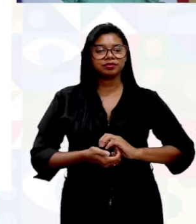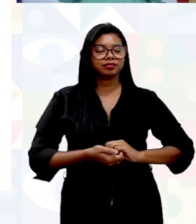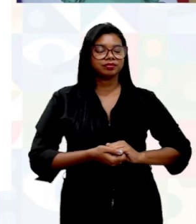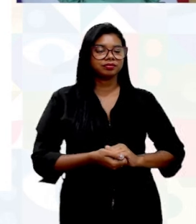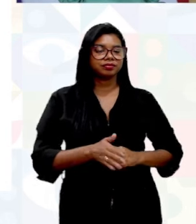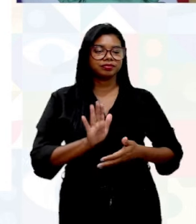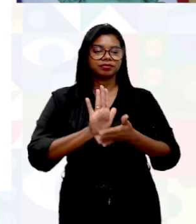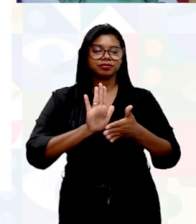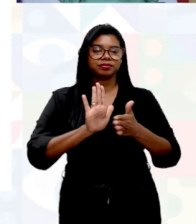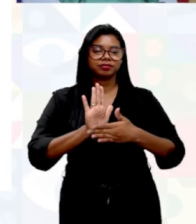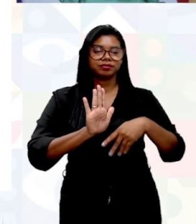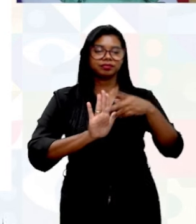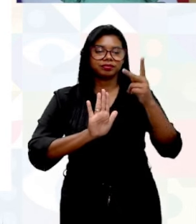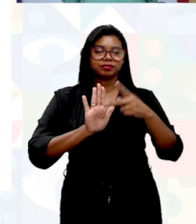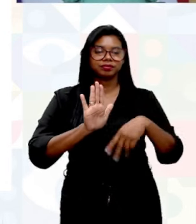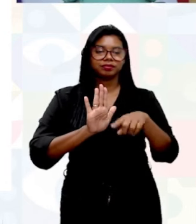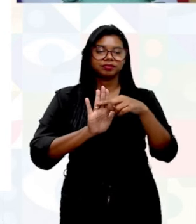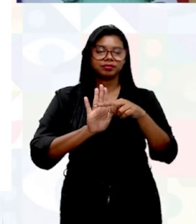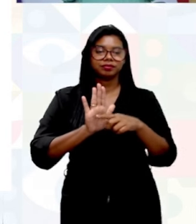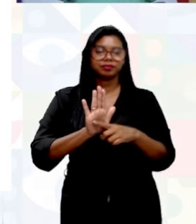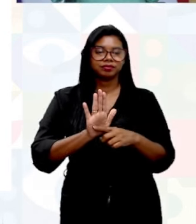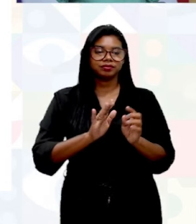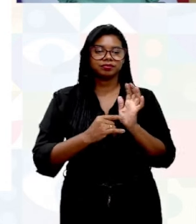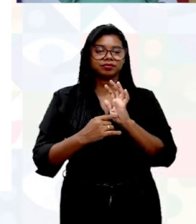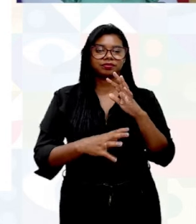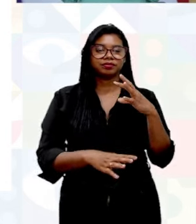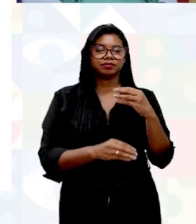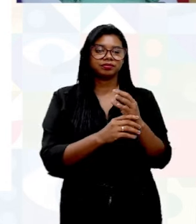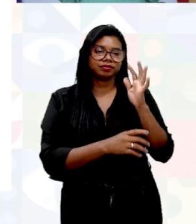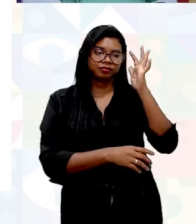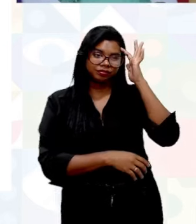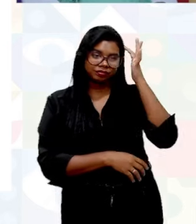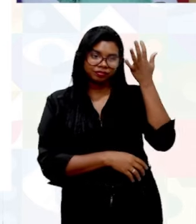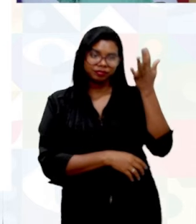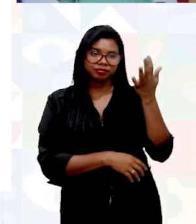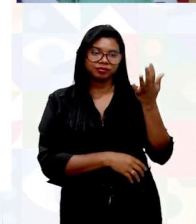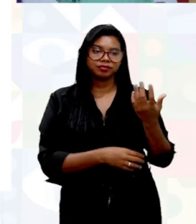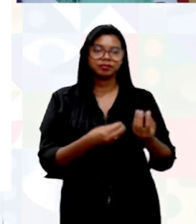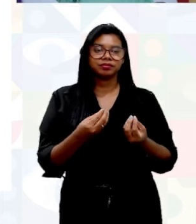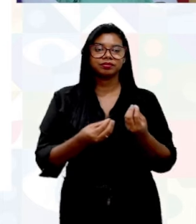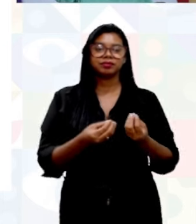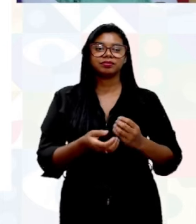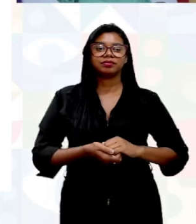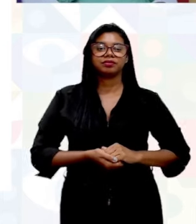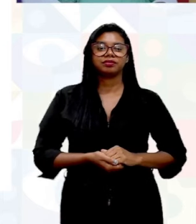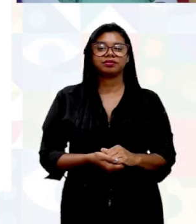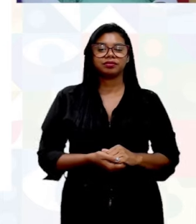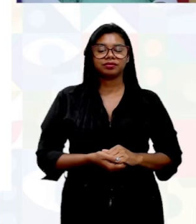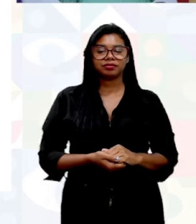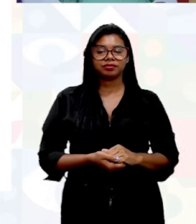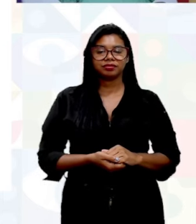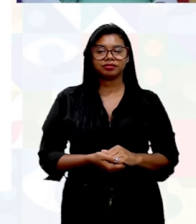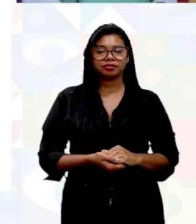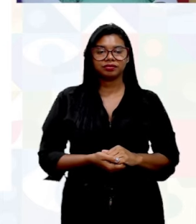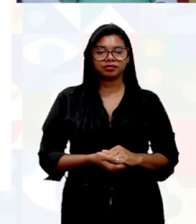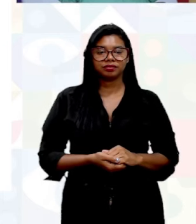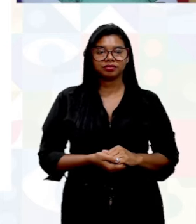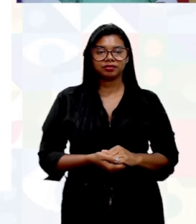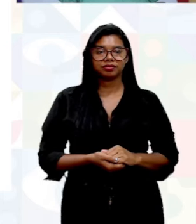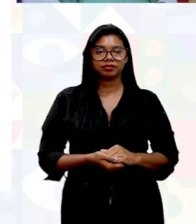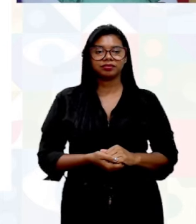propostas, todas as opções que você pode decidir no momento da negociação, tá? E